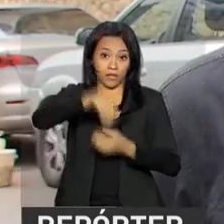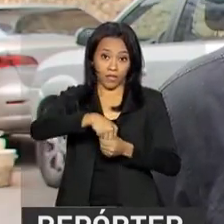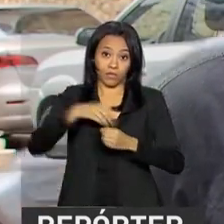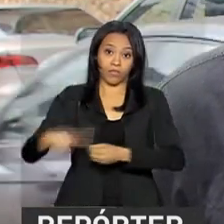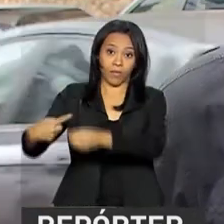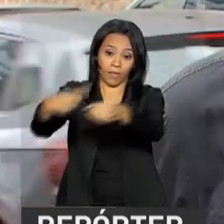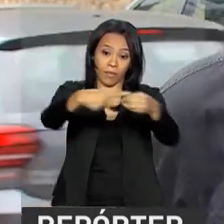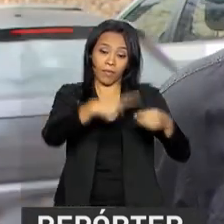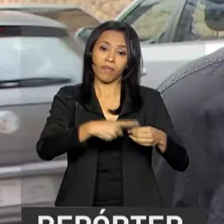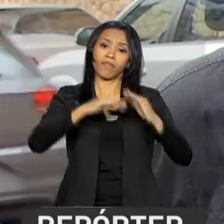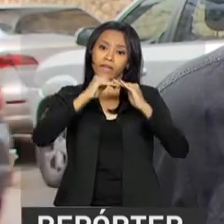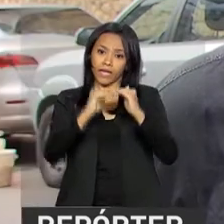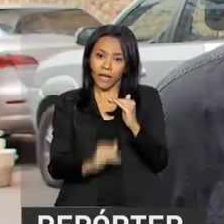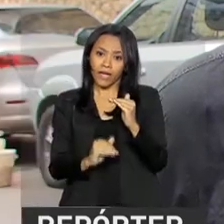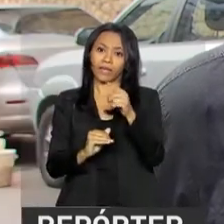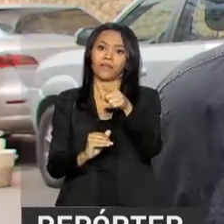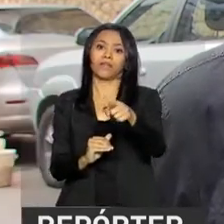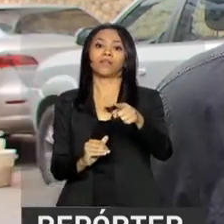3,98% e